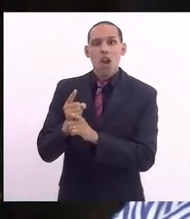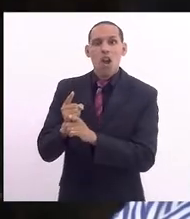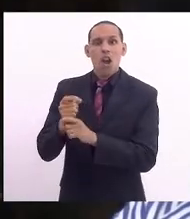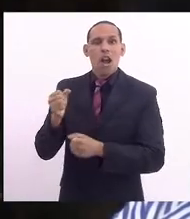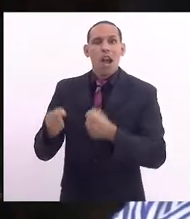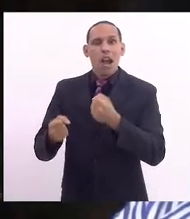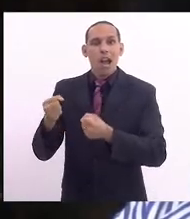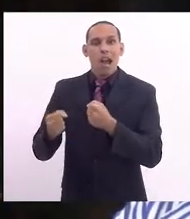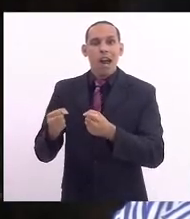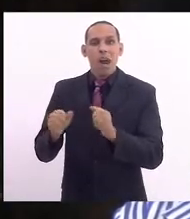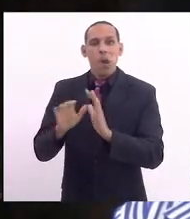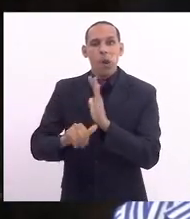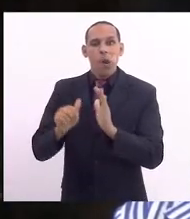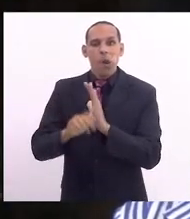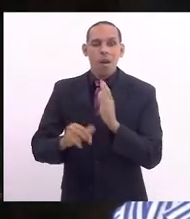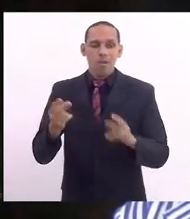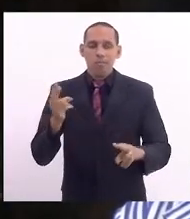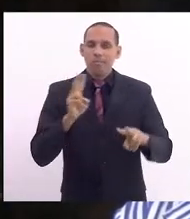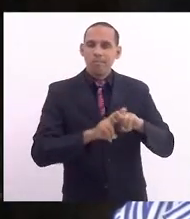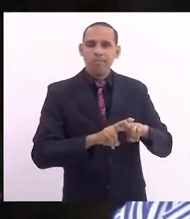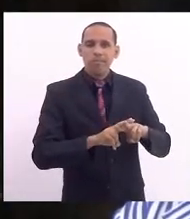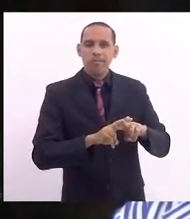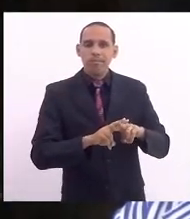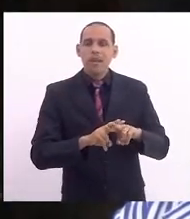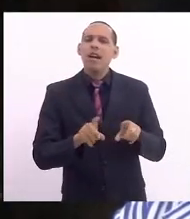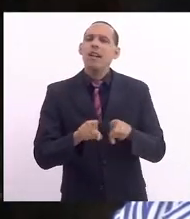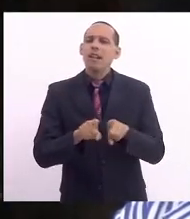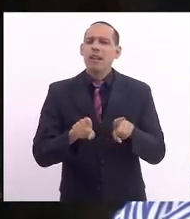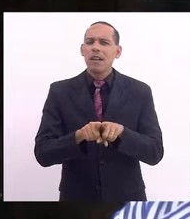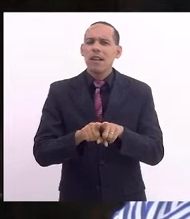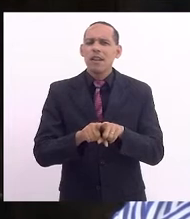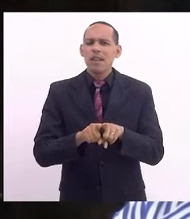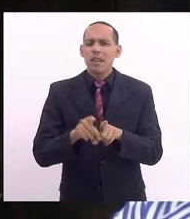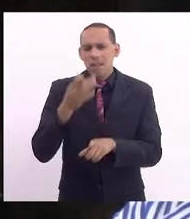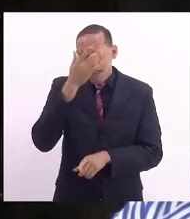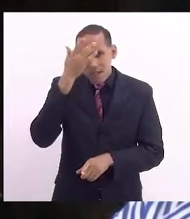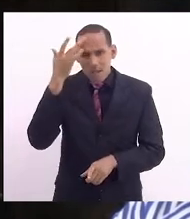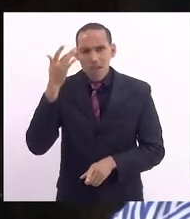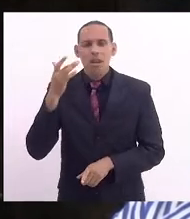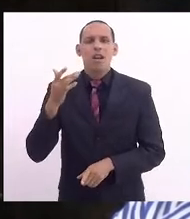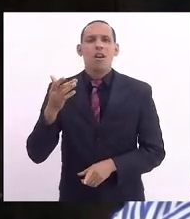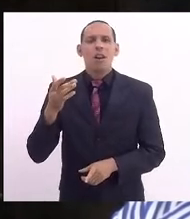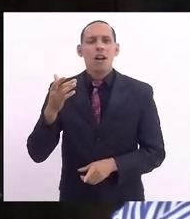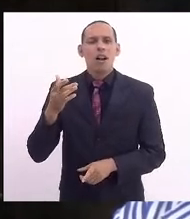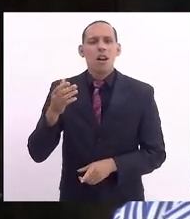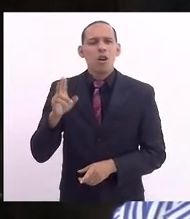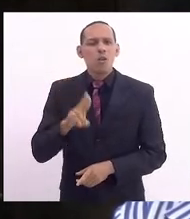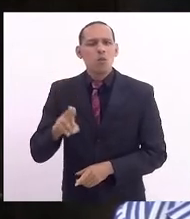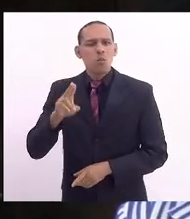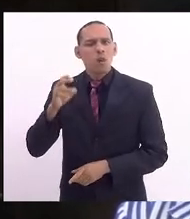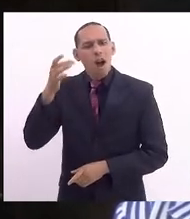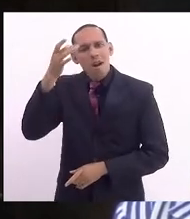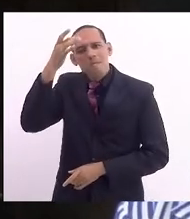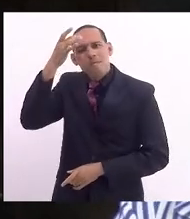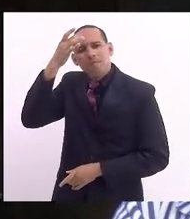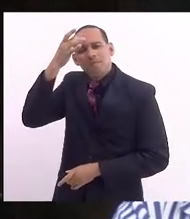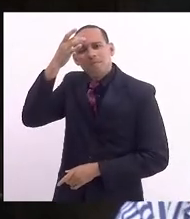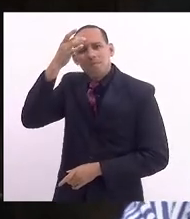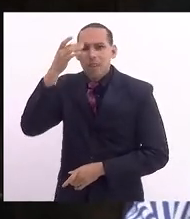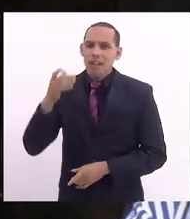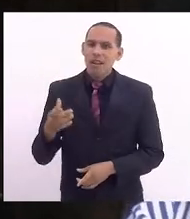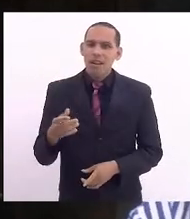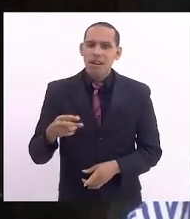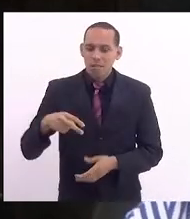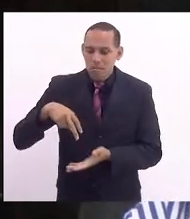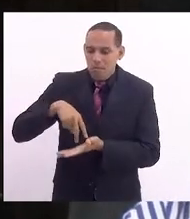foi preso. Vamos reverenciar aqueles usuários da saúde mental que mal consegue ficar em